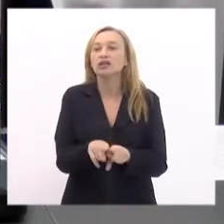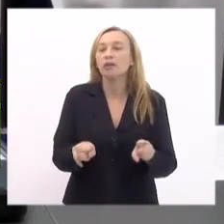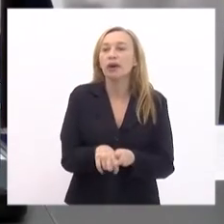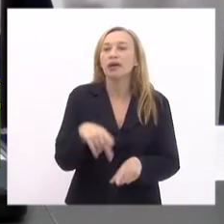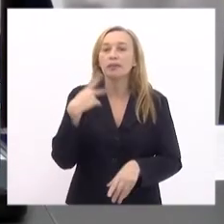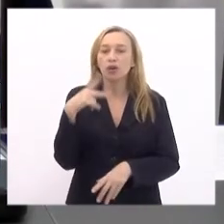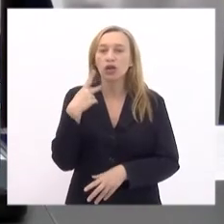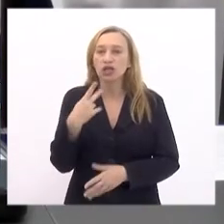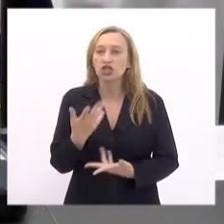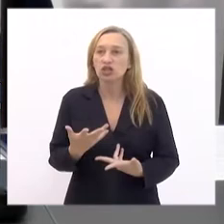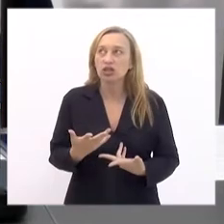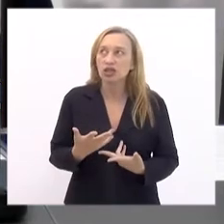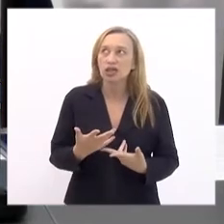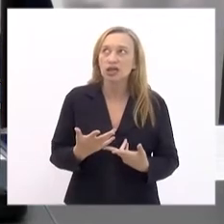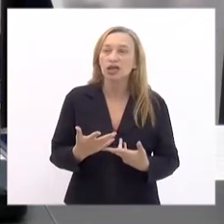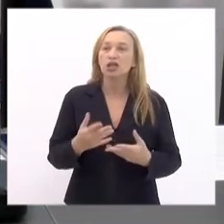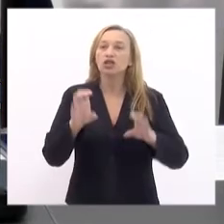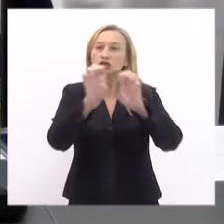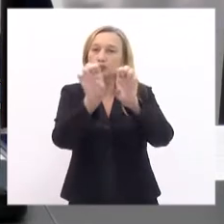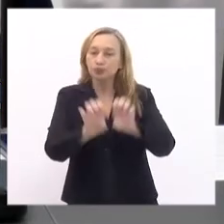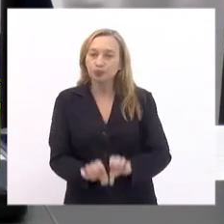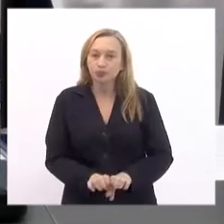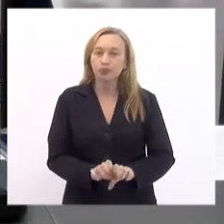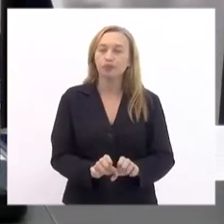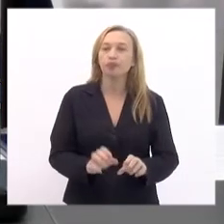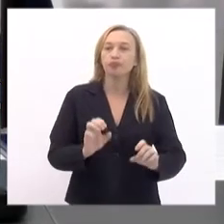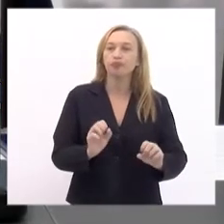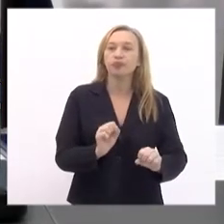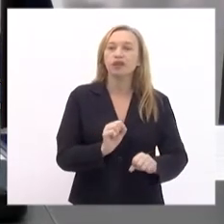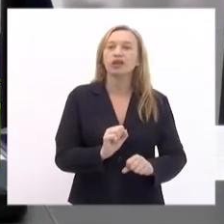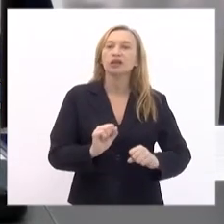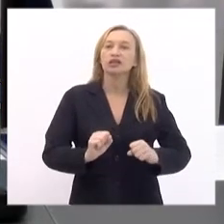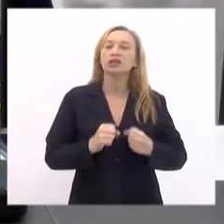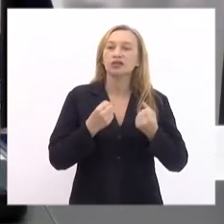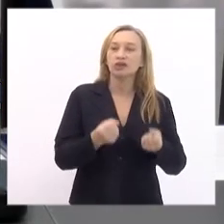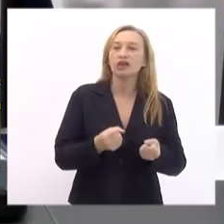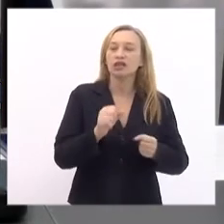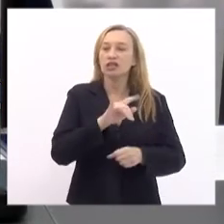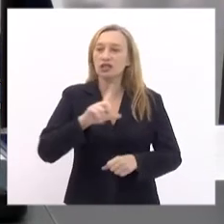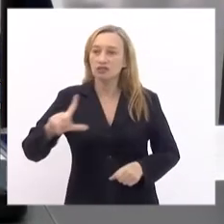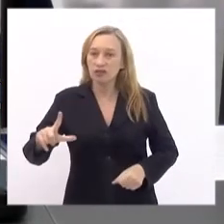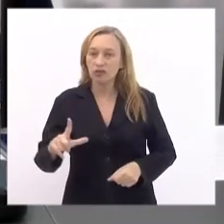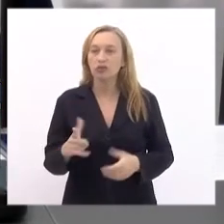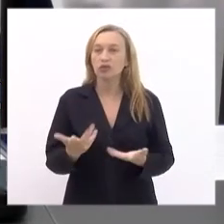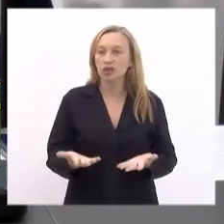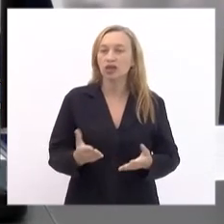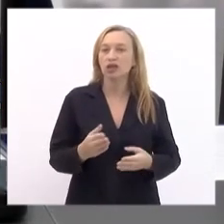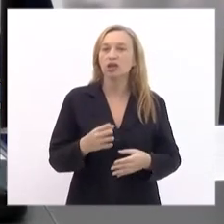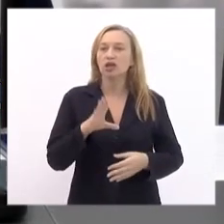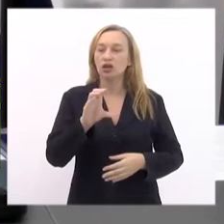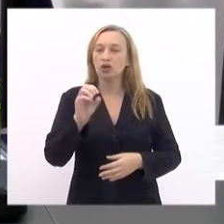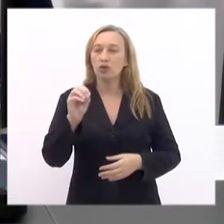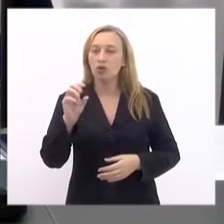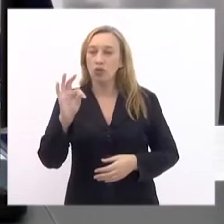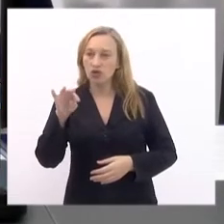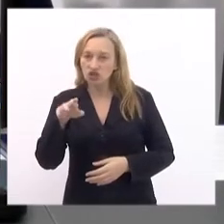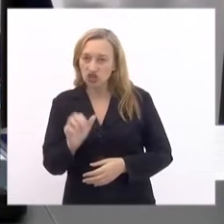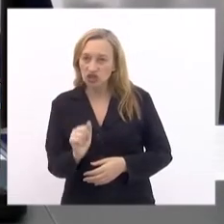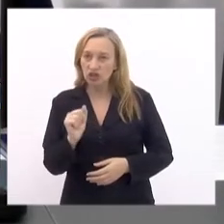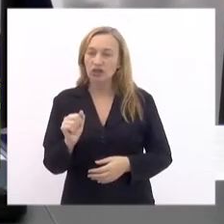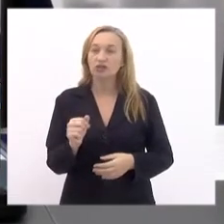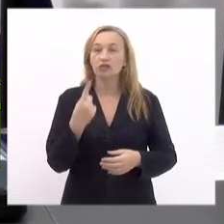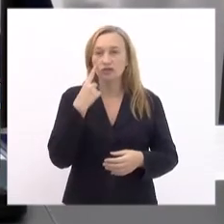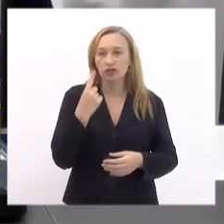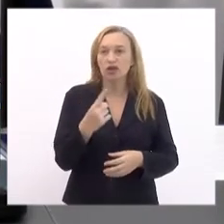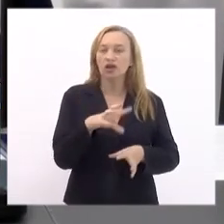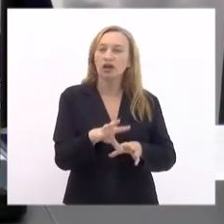políticas estruturantes na área de defesa civil, sobretudo investimentos em contenção de encostas, né? Tendo em vista a